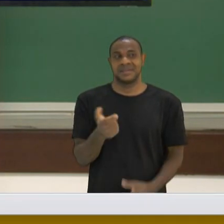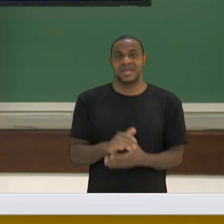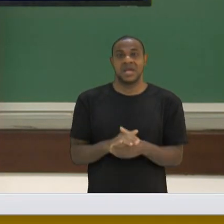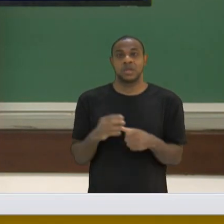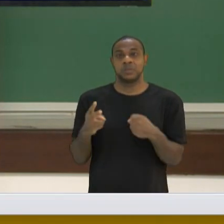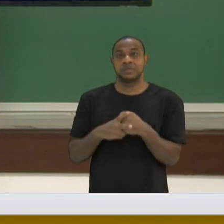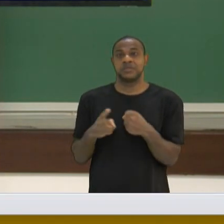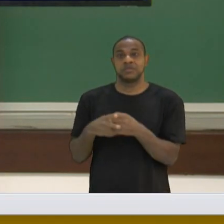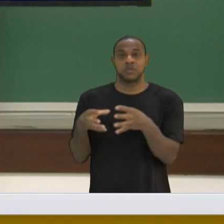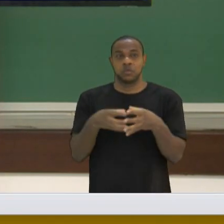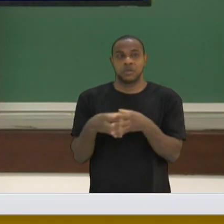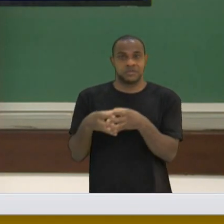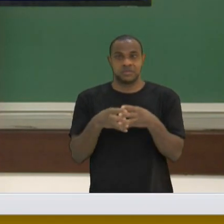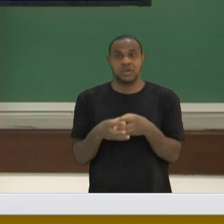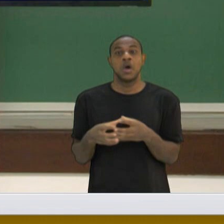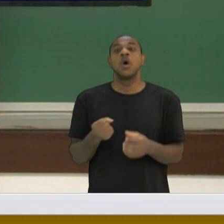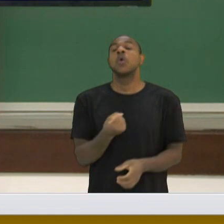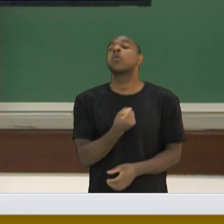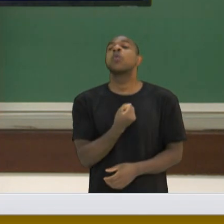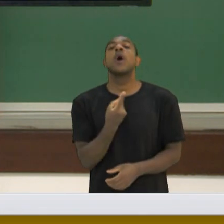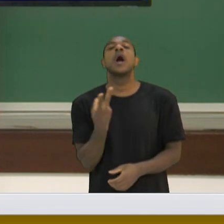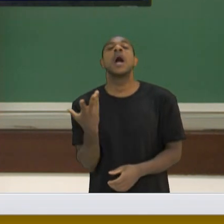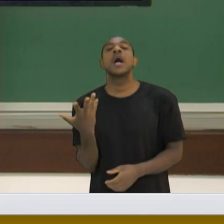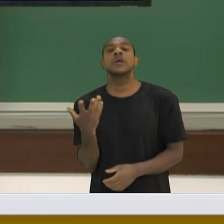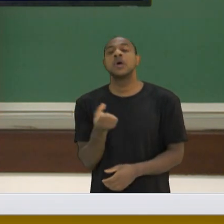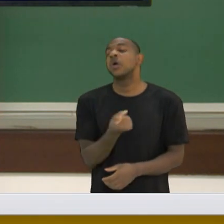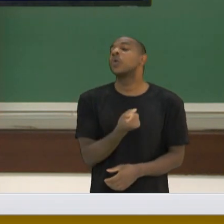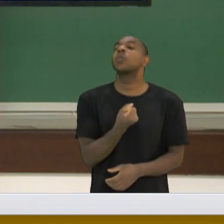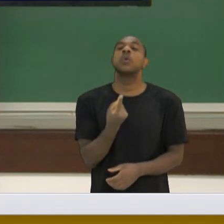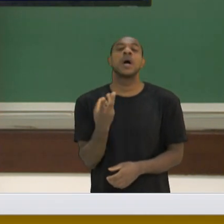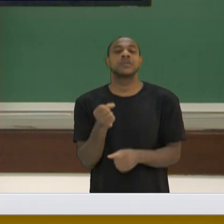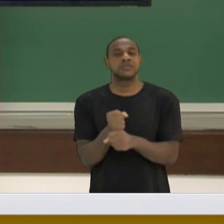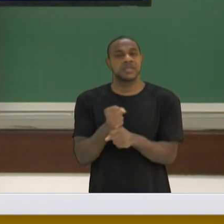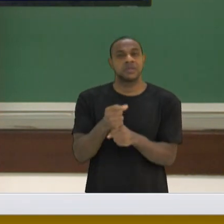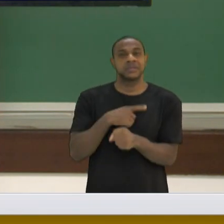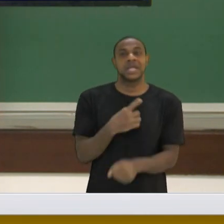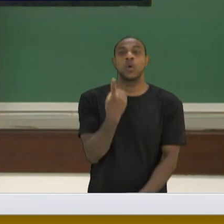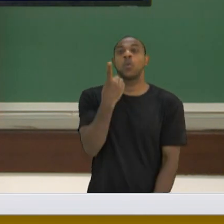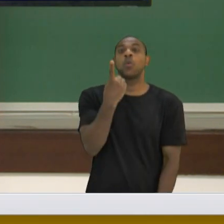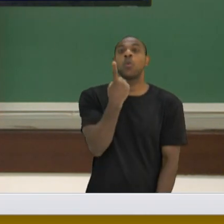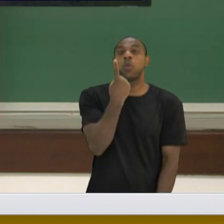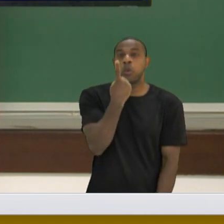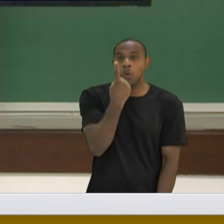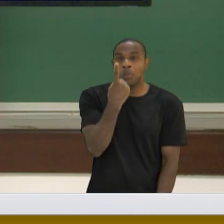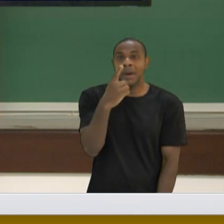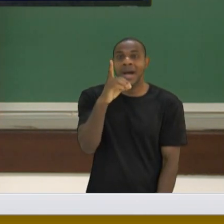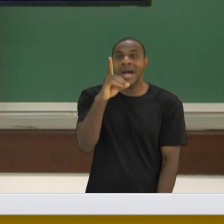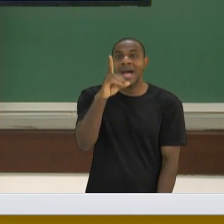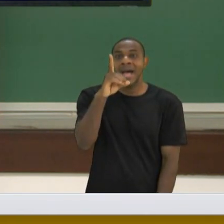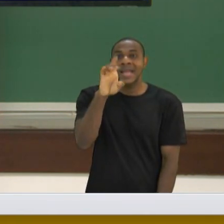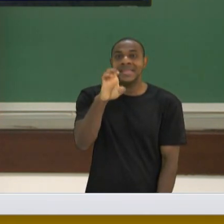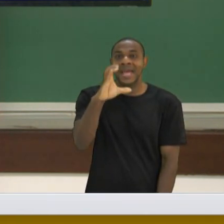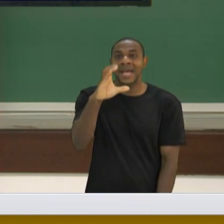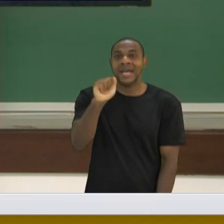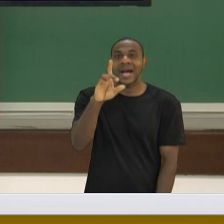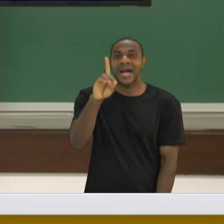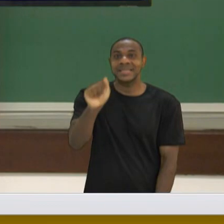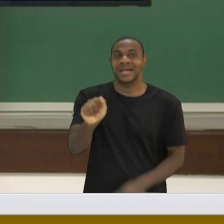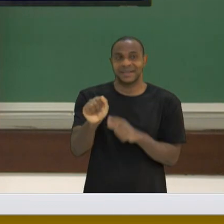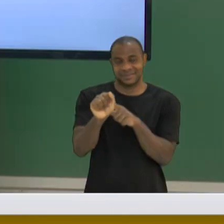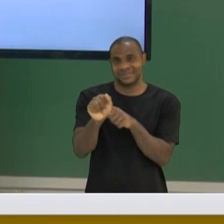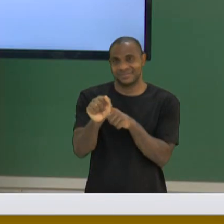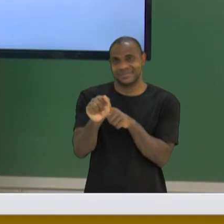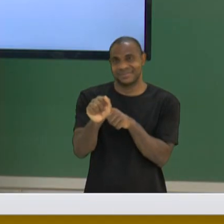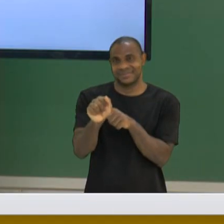quantos anos tem uma década coisa lá de matemática Se você não souber Isso você já não